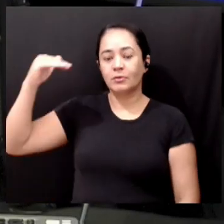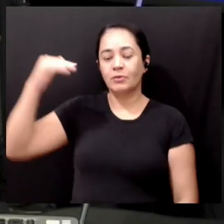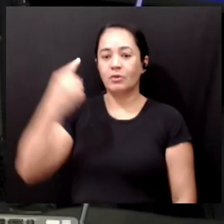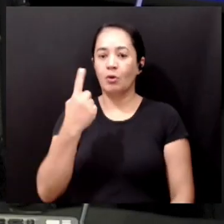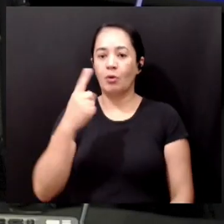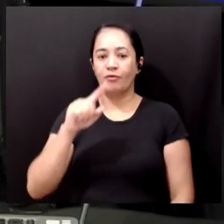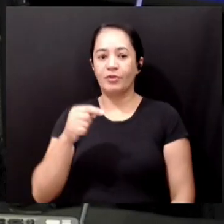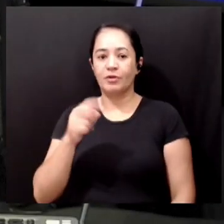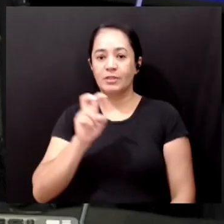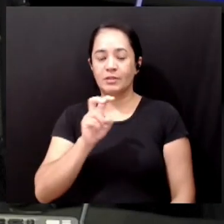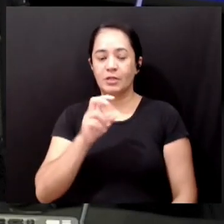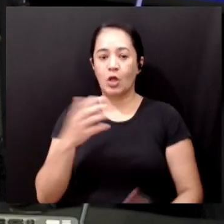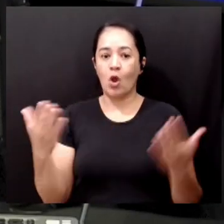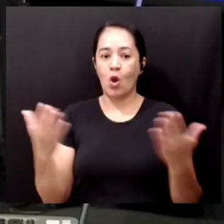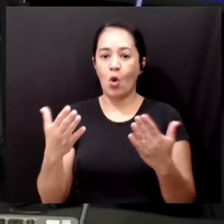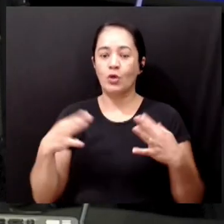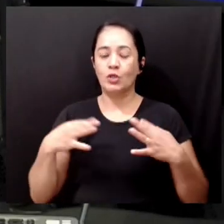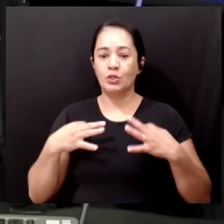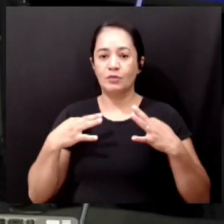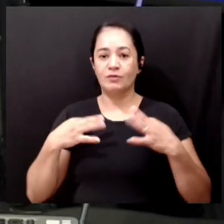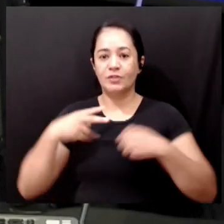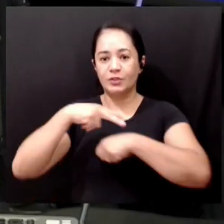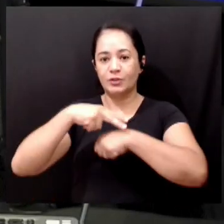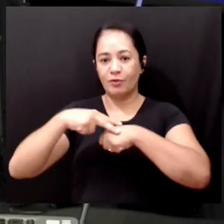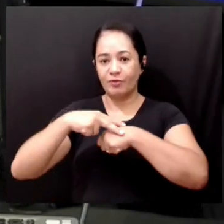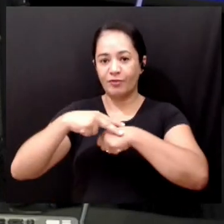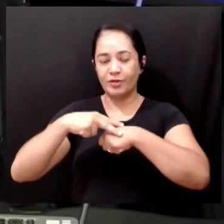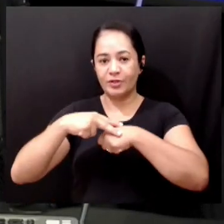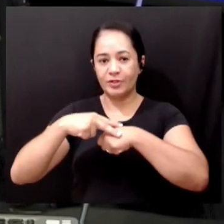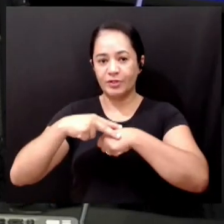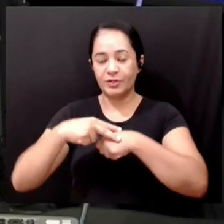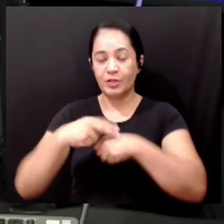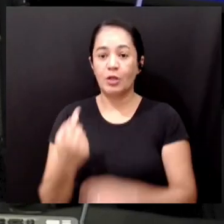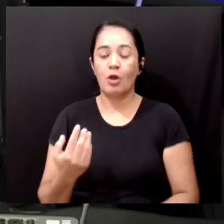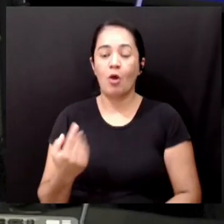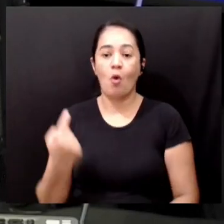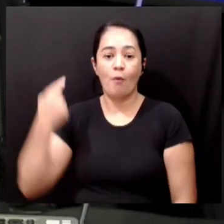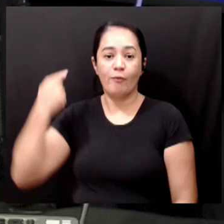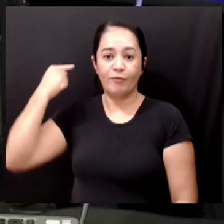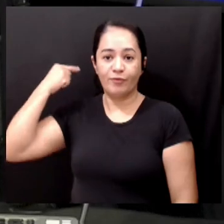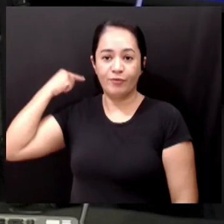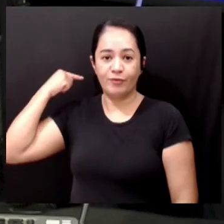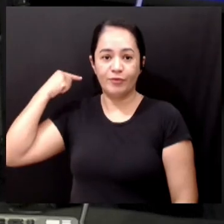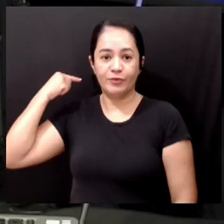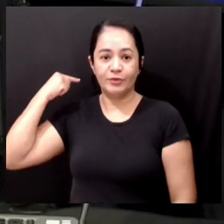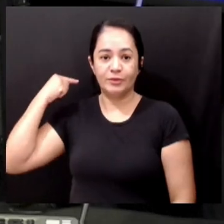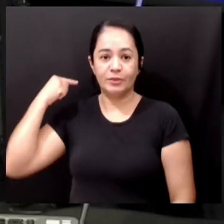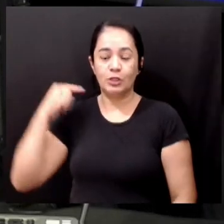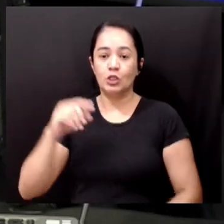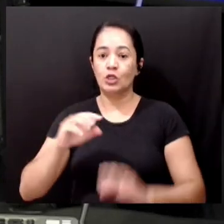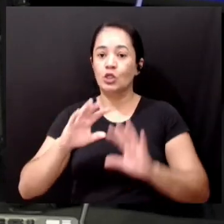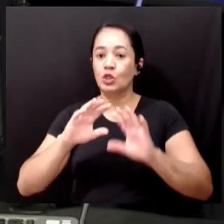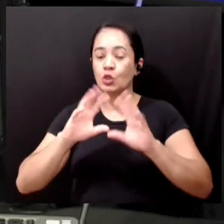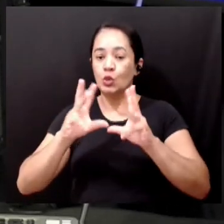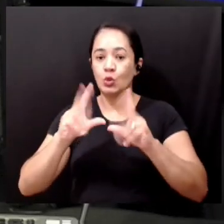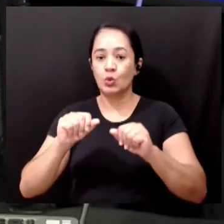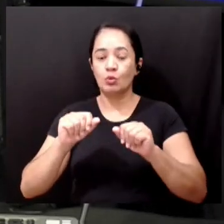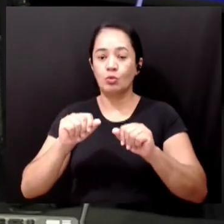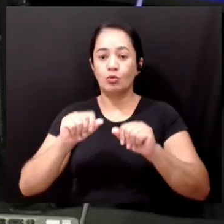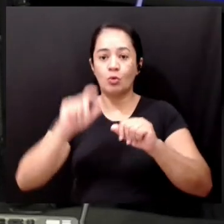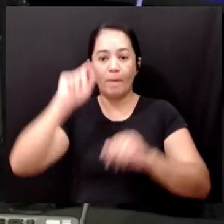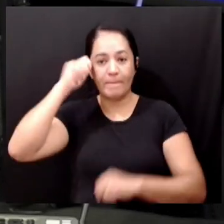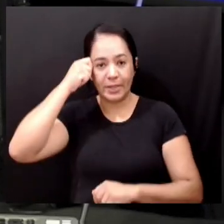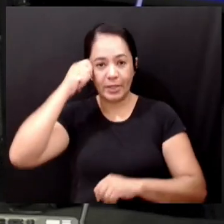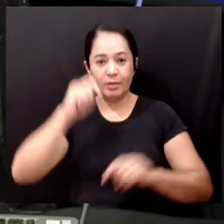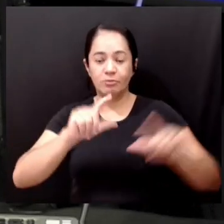verde bandeira e tenho aqui ao meu fundo o estúdio do Na Casa do Povo, todo em preto, com uma TV com o logo